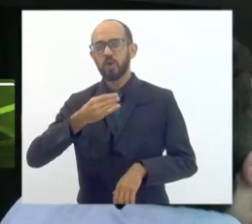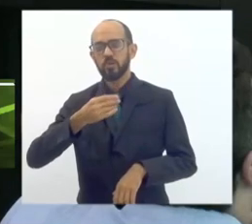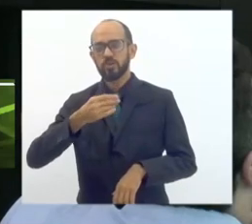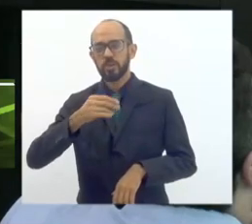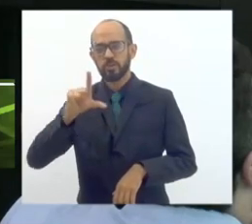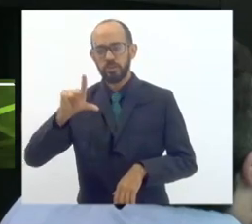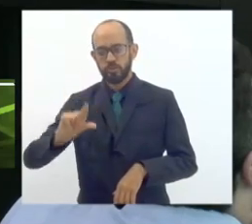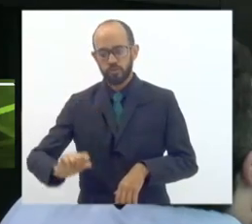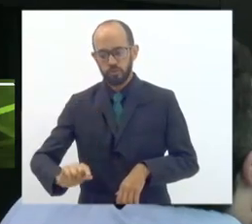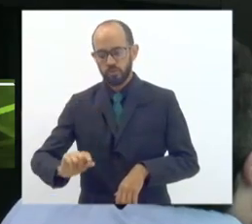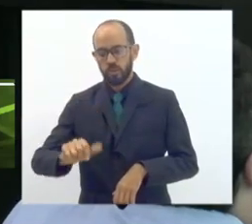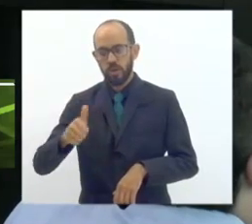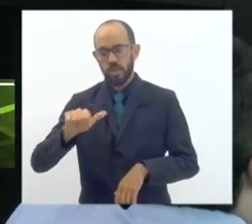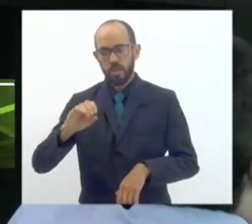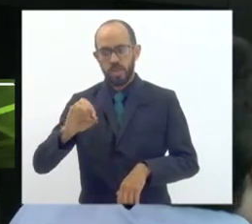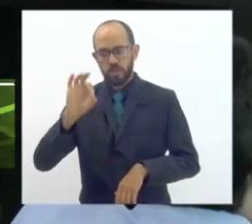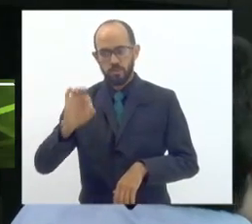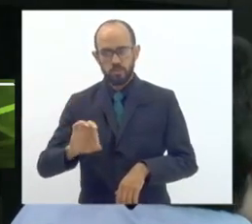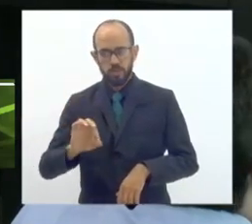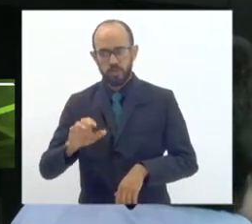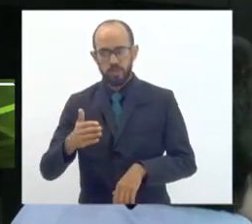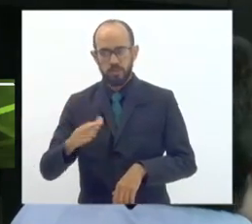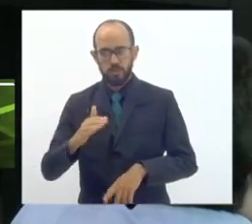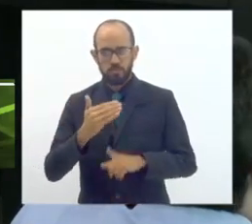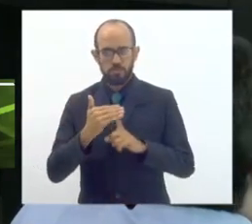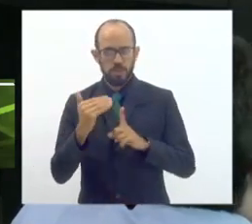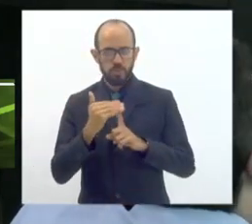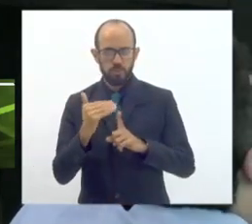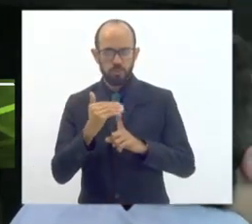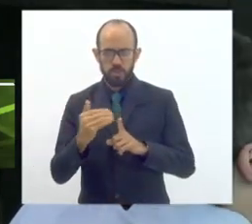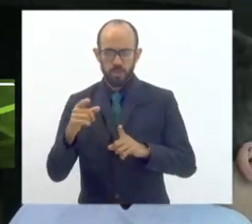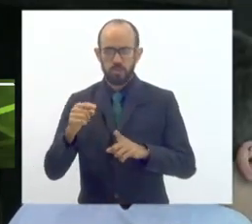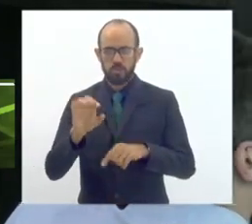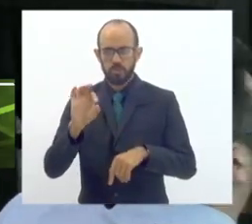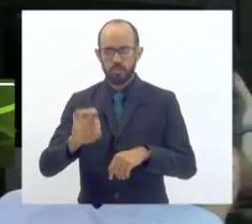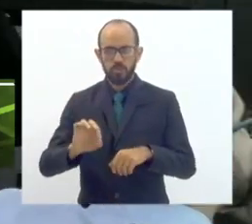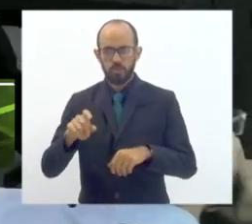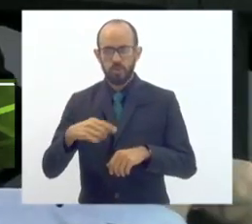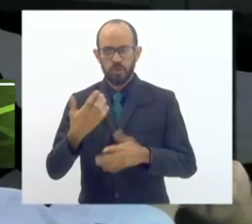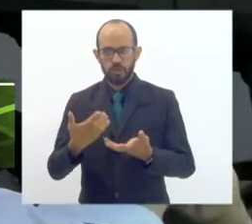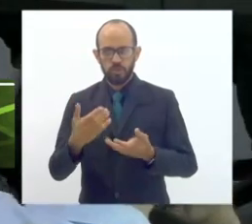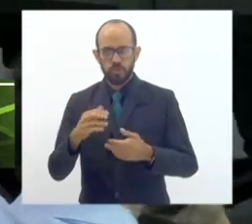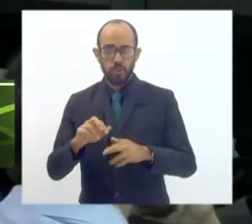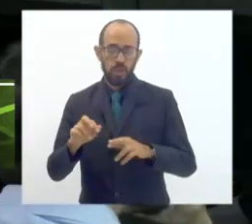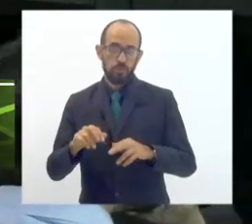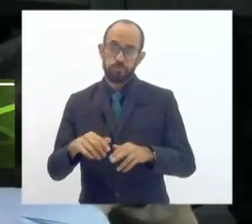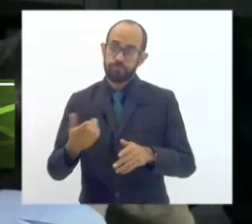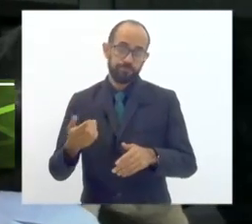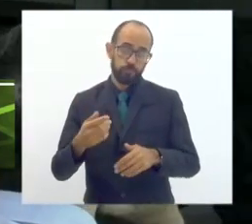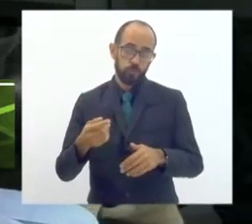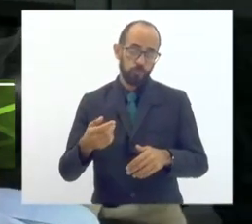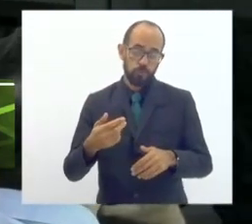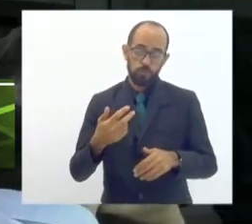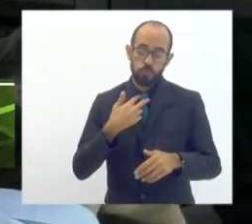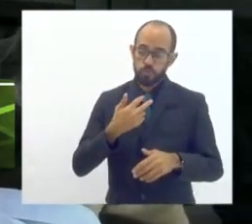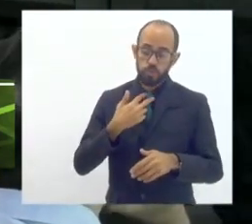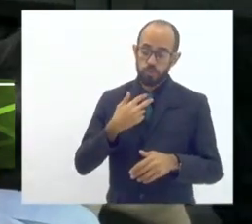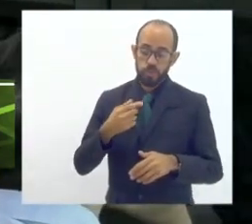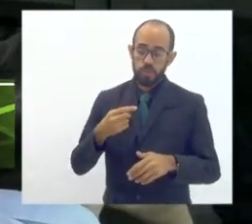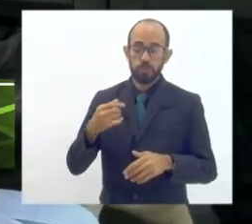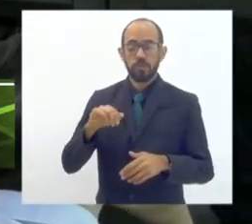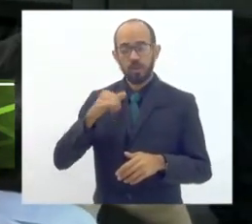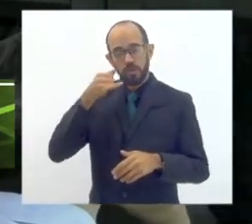foi reduzido a 10%, que é mais ou menos um percentual que a gente espera no Brasil. Não devia ter, né? Mas é o que a gente tem. Pode